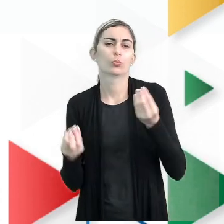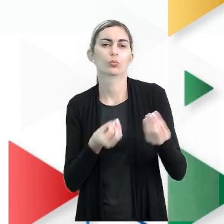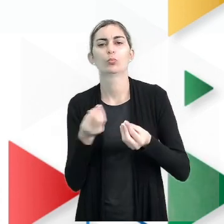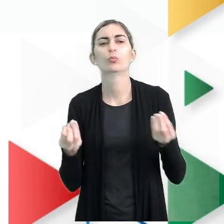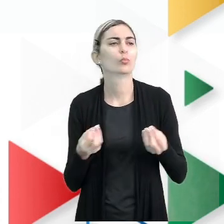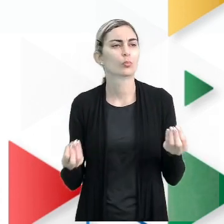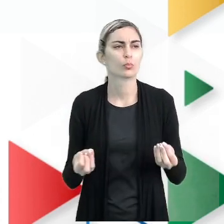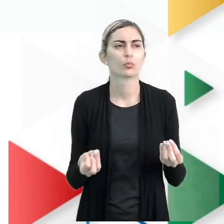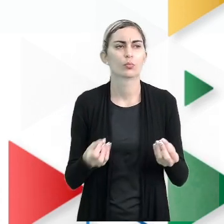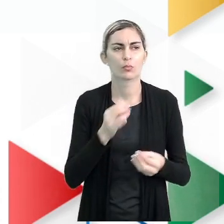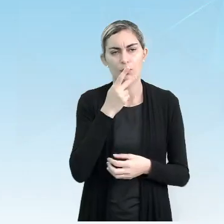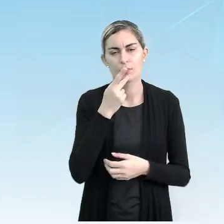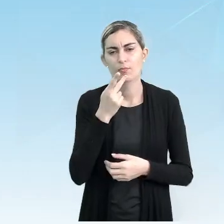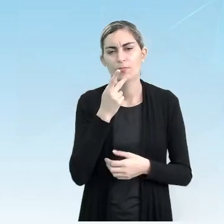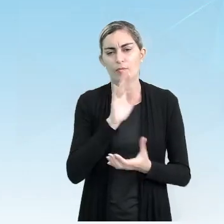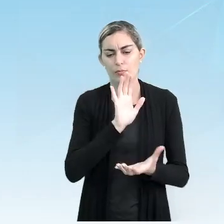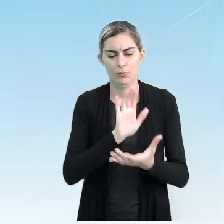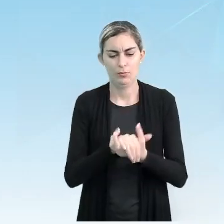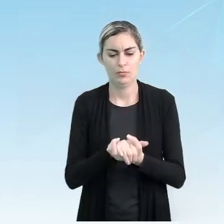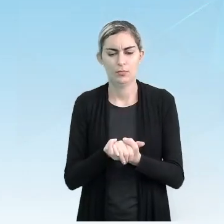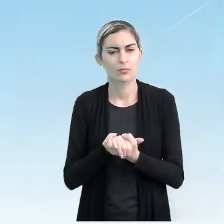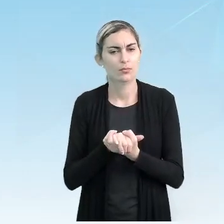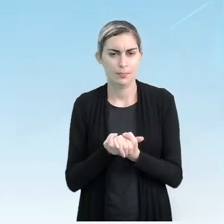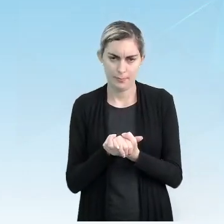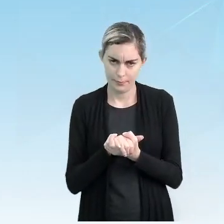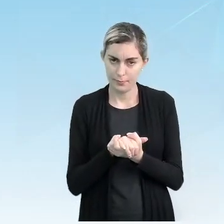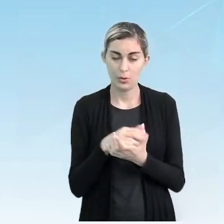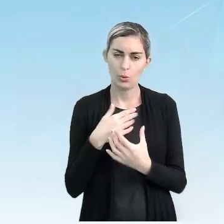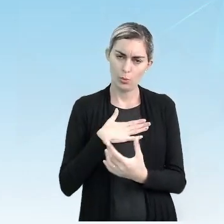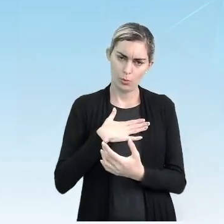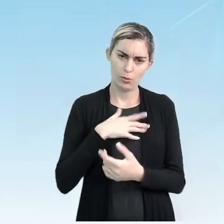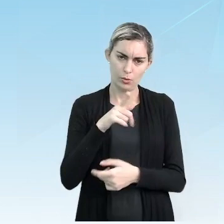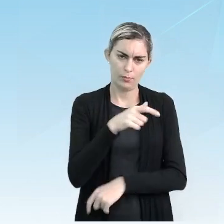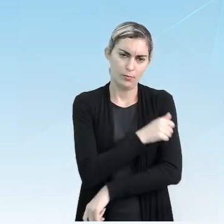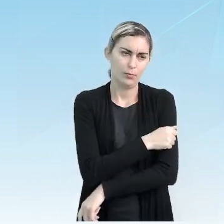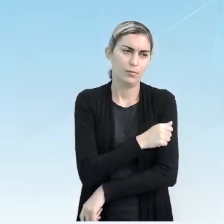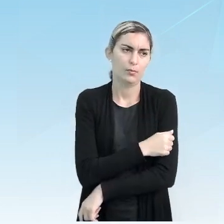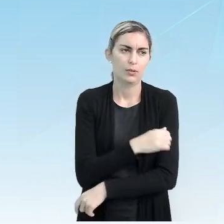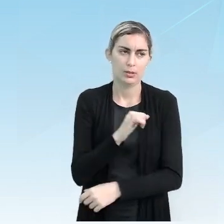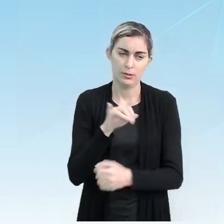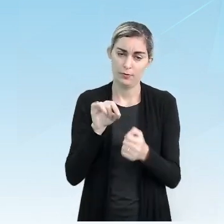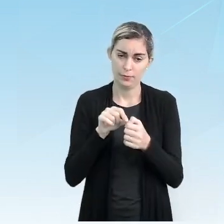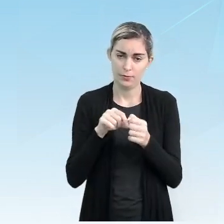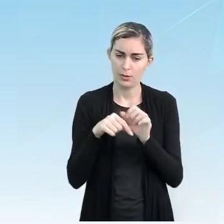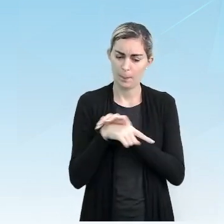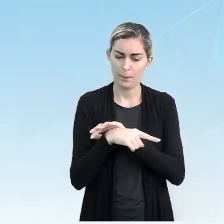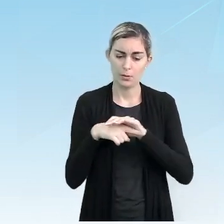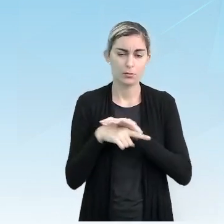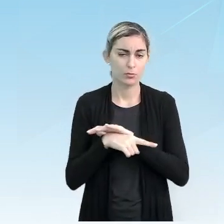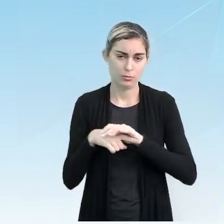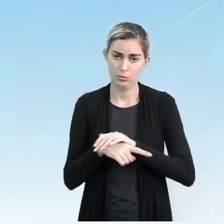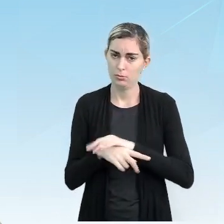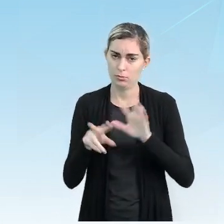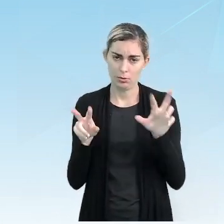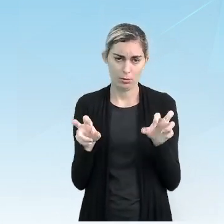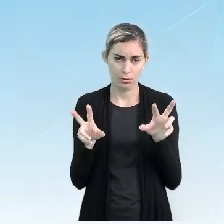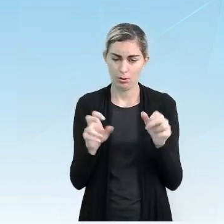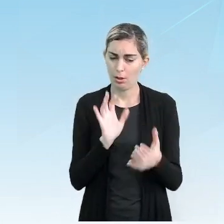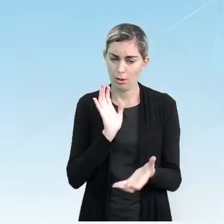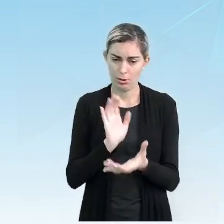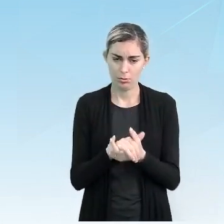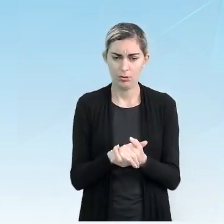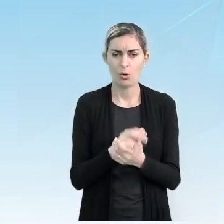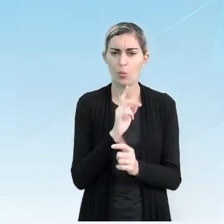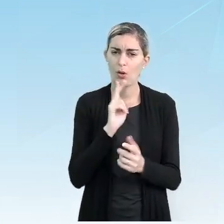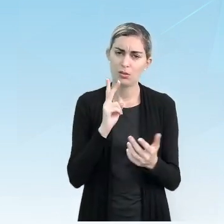exemplo, você falou agora essa questão do casamento, eu gostaria que o nosso estudante, se ele fizesse uma pesquisa sobre essa questão do casamento, o que é